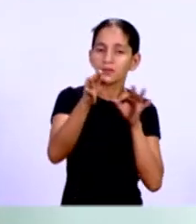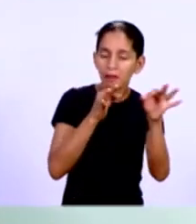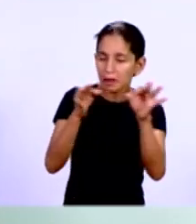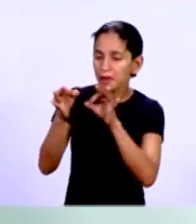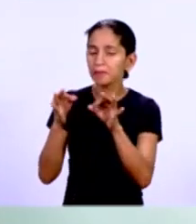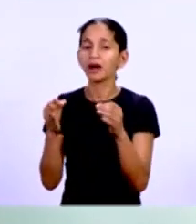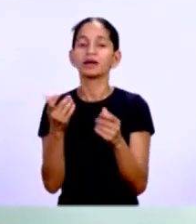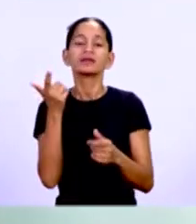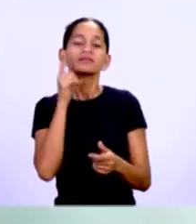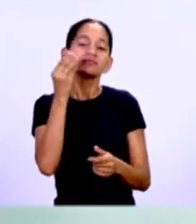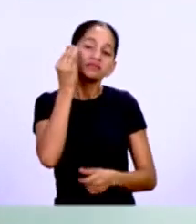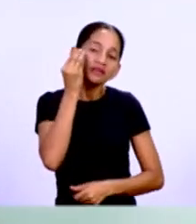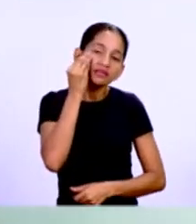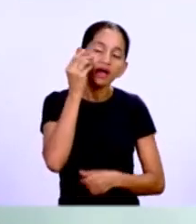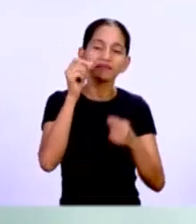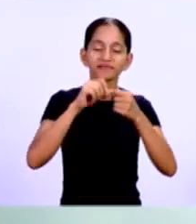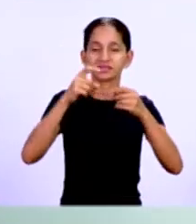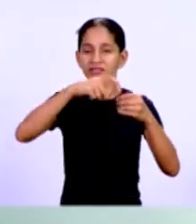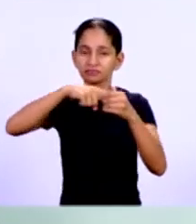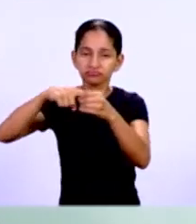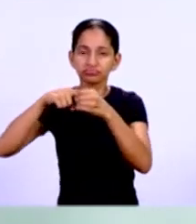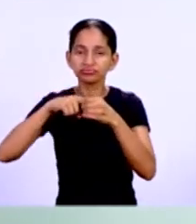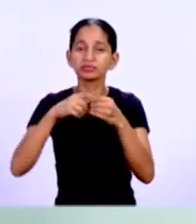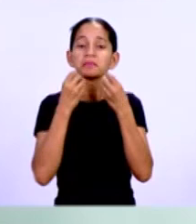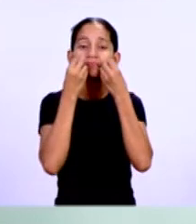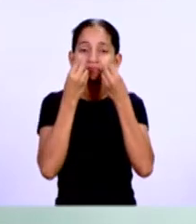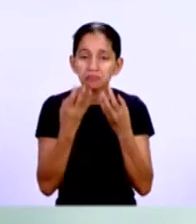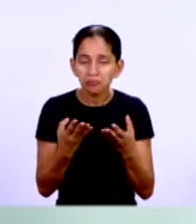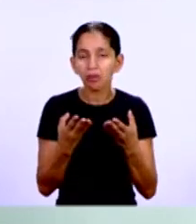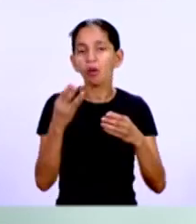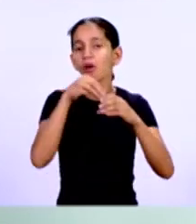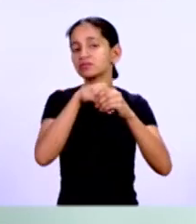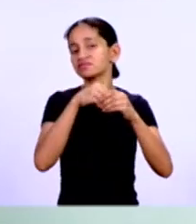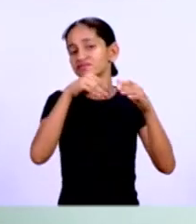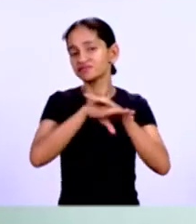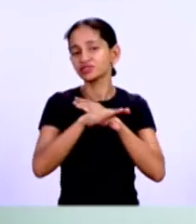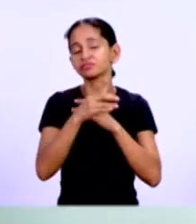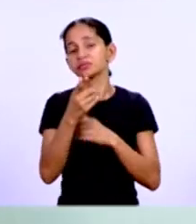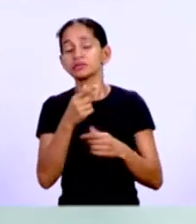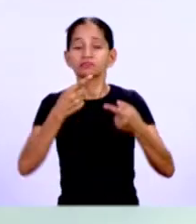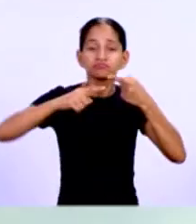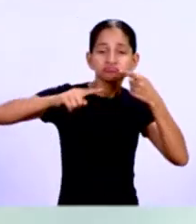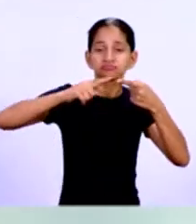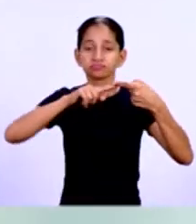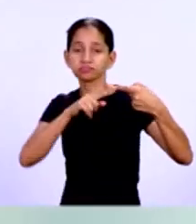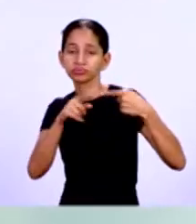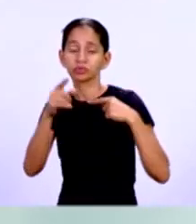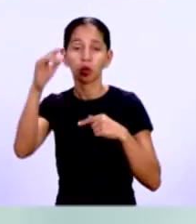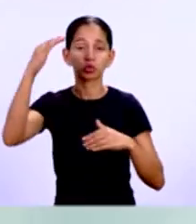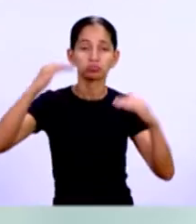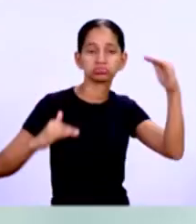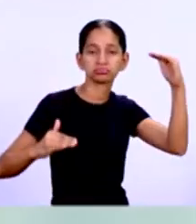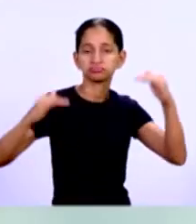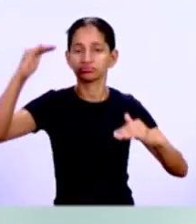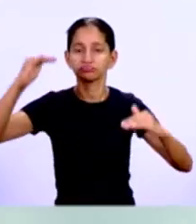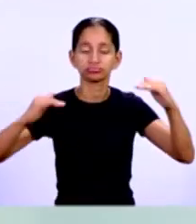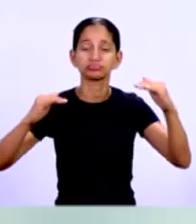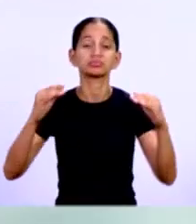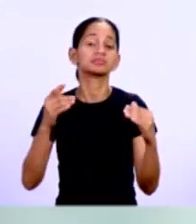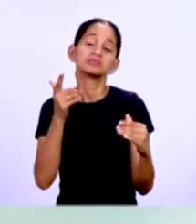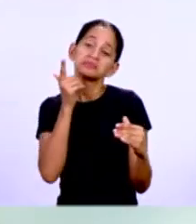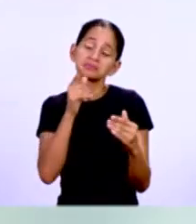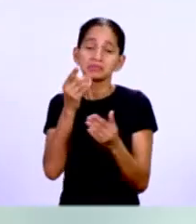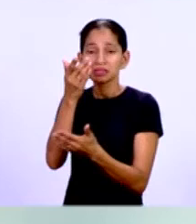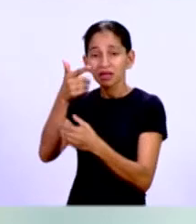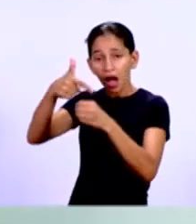tentar compor com ações que vão andar em situações, até direções opostas, né? Quando uma está ganhando, a outra está perdendo. Por exemplo,